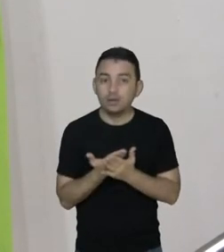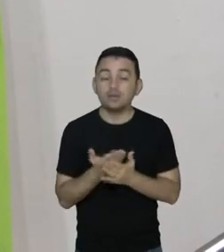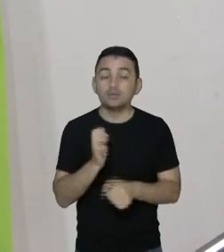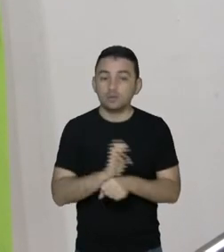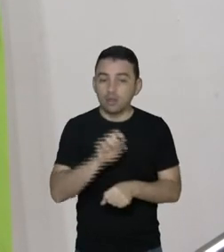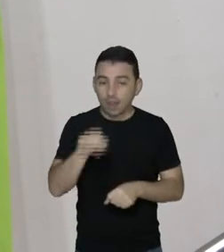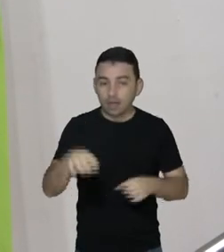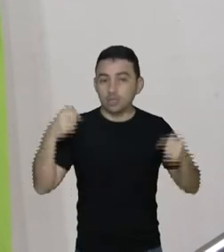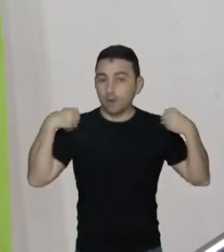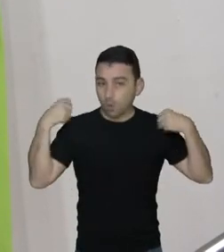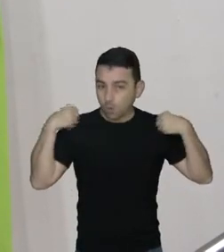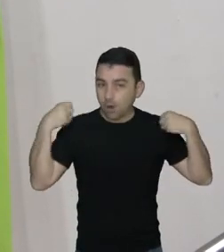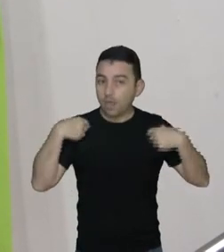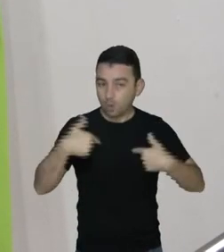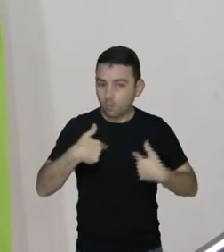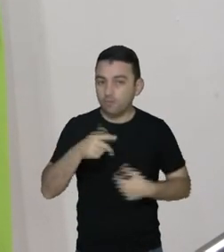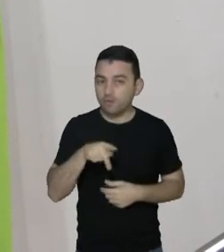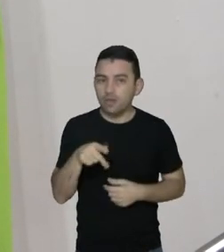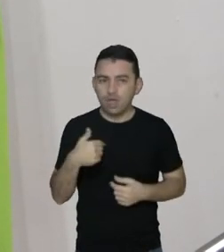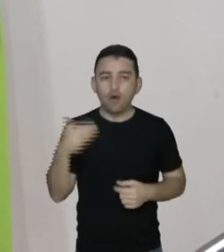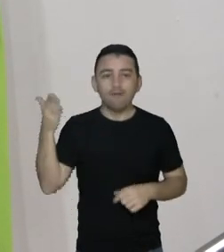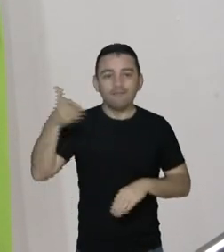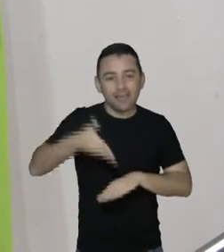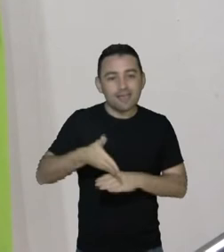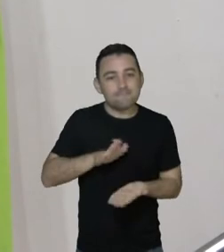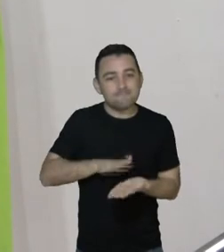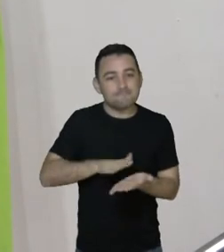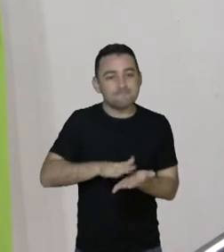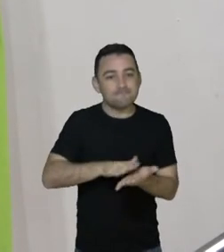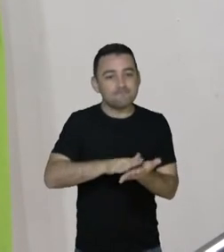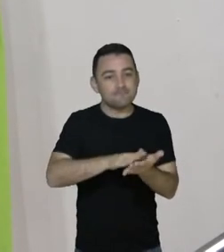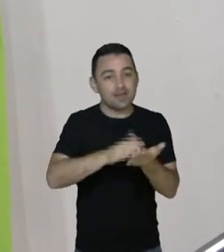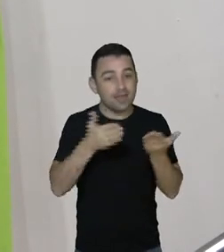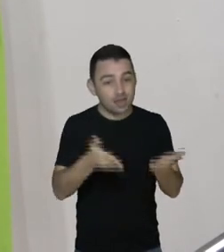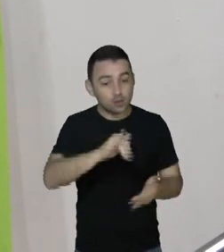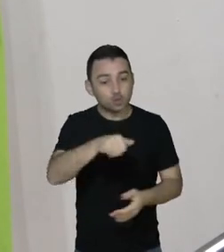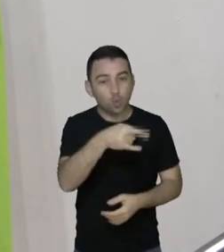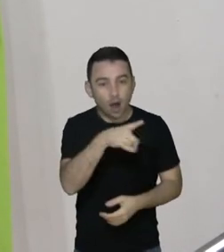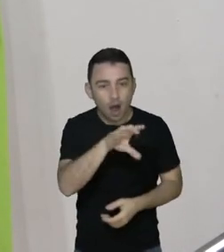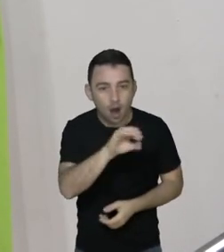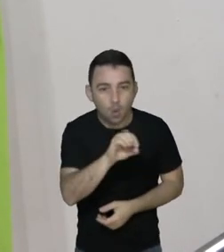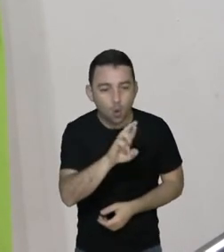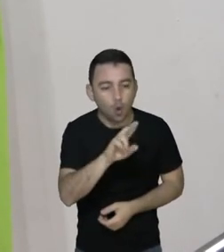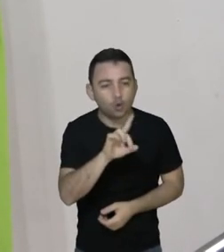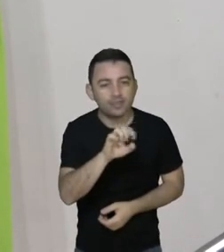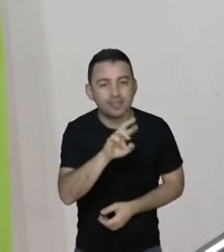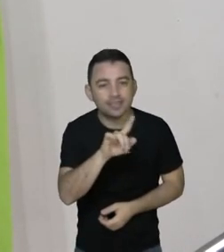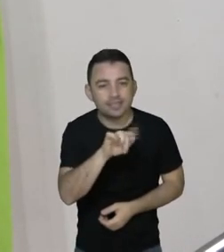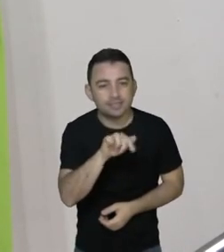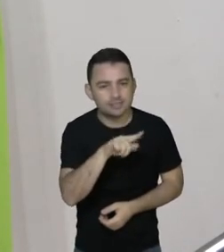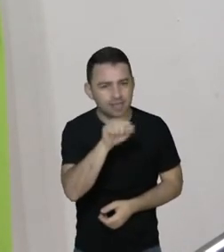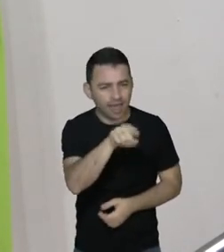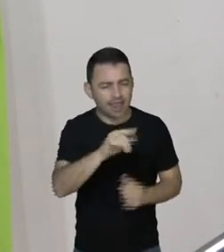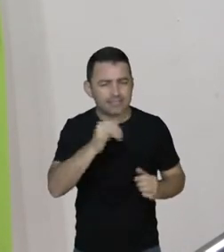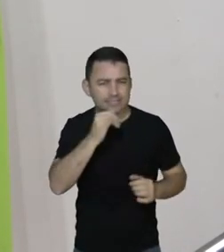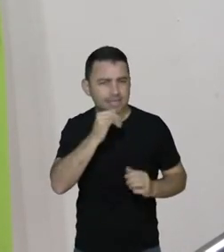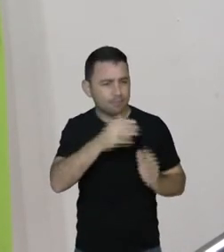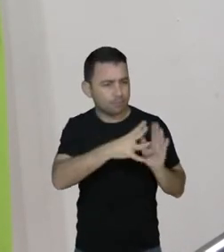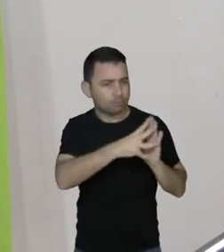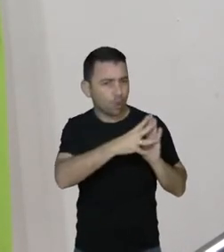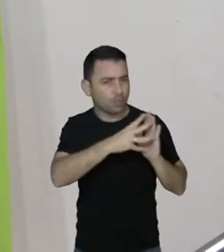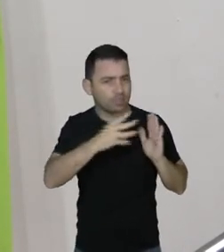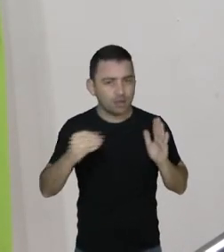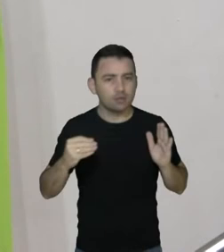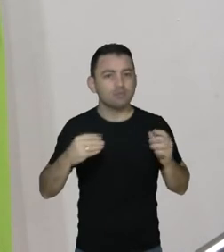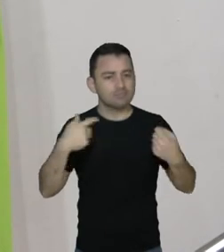Chapecó. E eu venho para a tribuna hoje parabenizar o prefeito João Rodrigues. Mais uma vez dando exemplo de que esse tipo de coisa